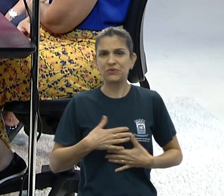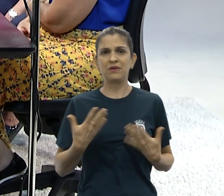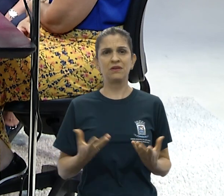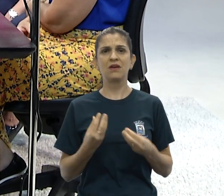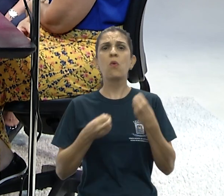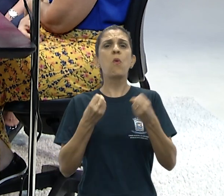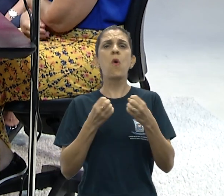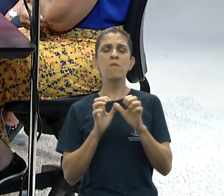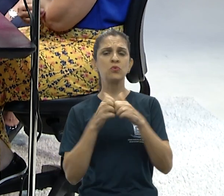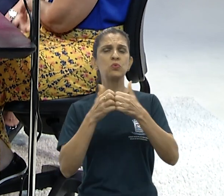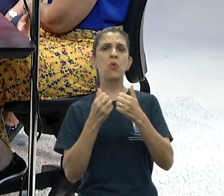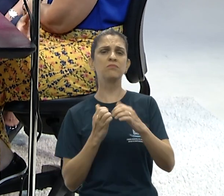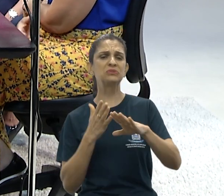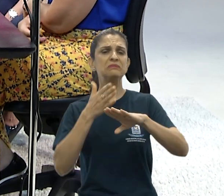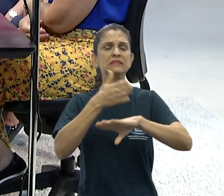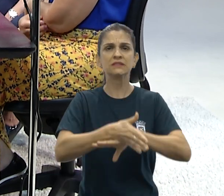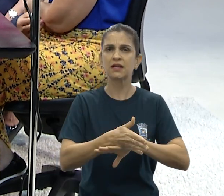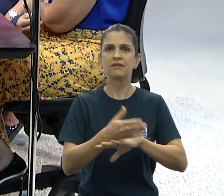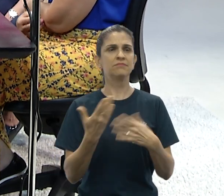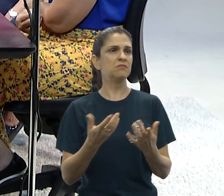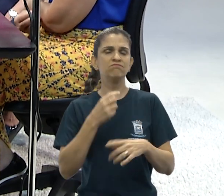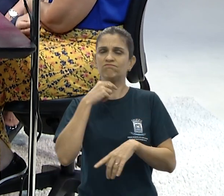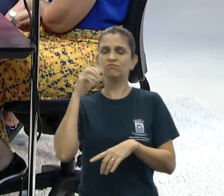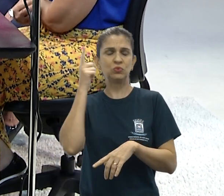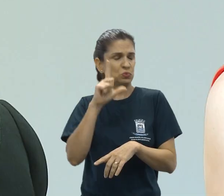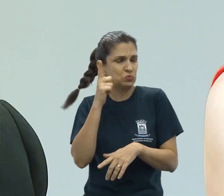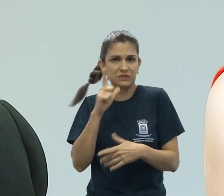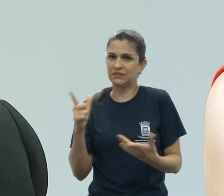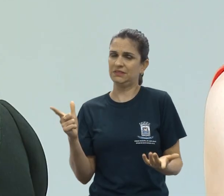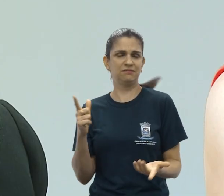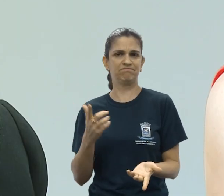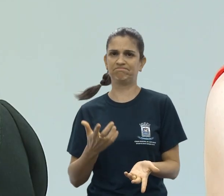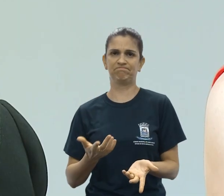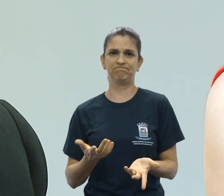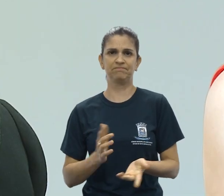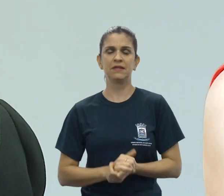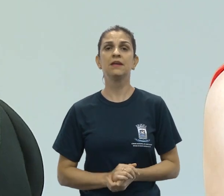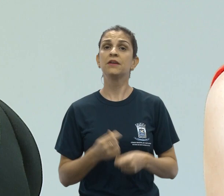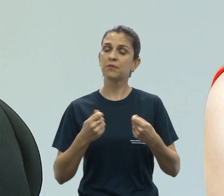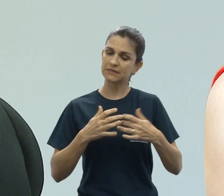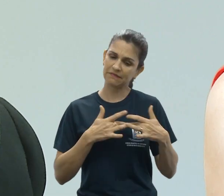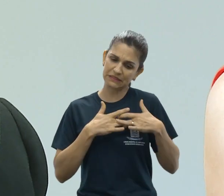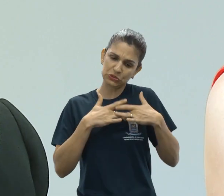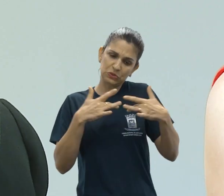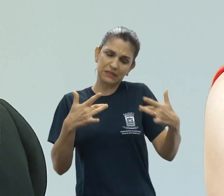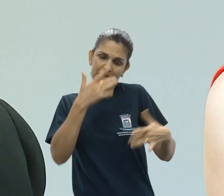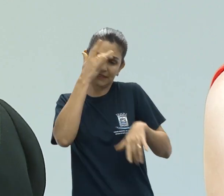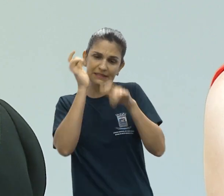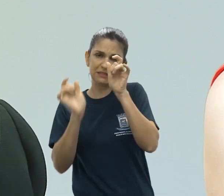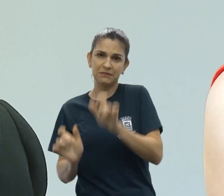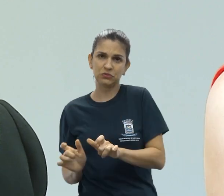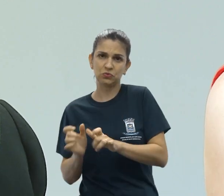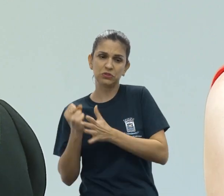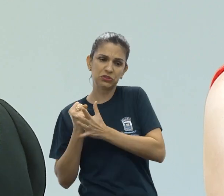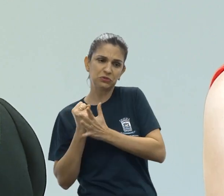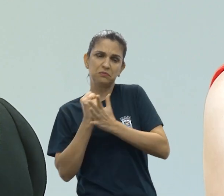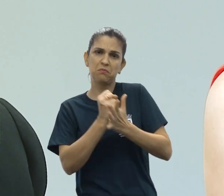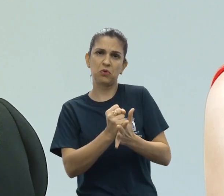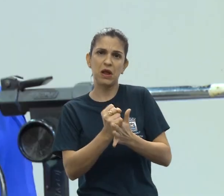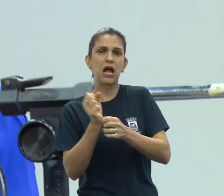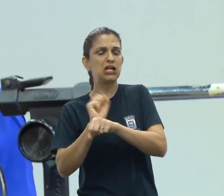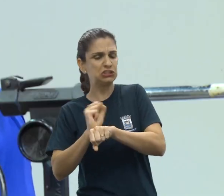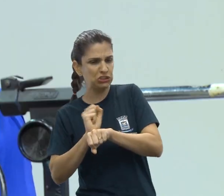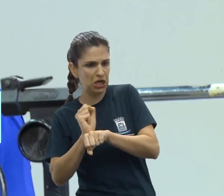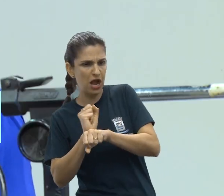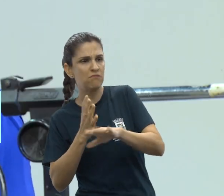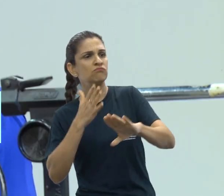tem que pegar. Então, mais uma vez, eu tive que contar com a solidariedade, né, para poder ir, para poder voltar, todos